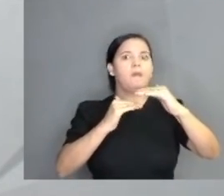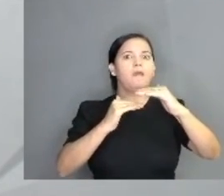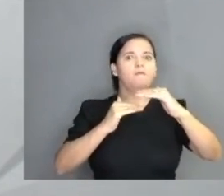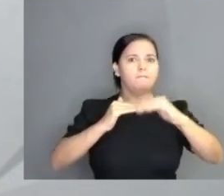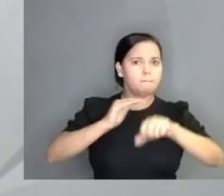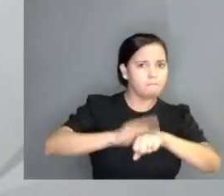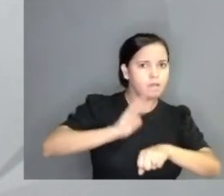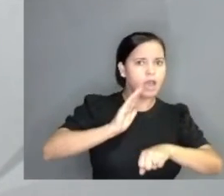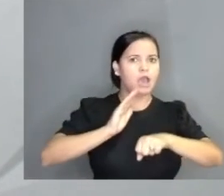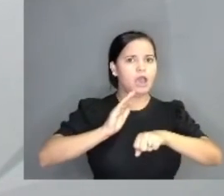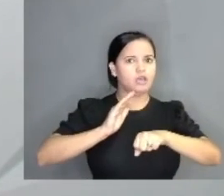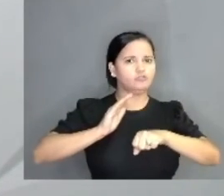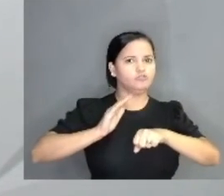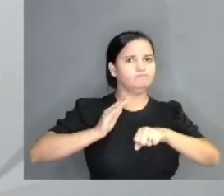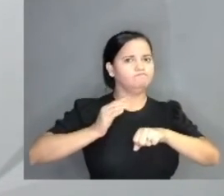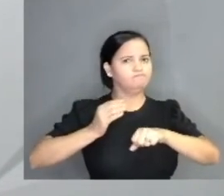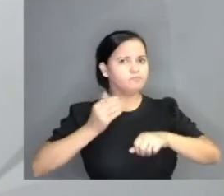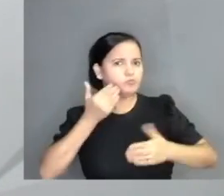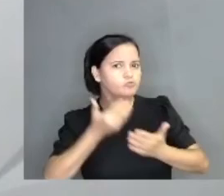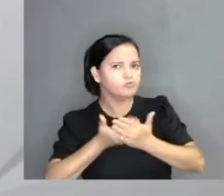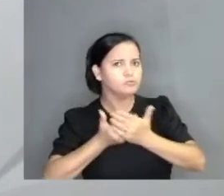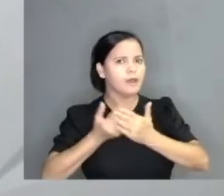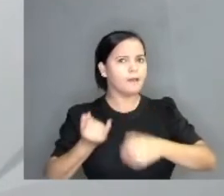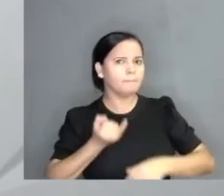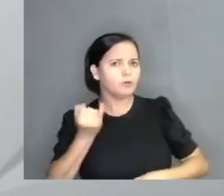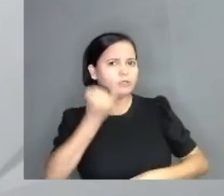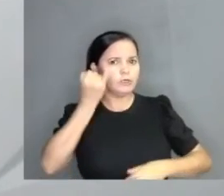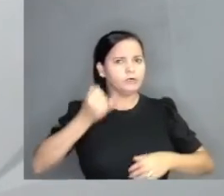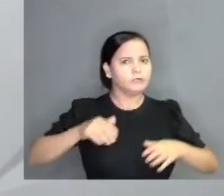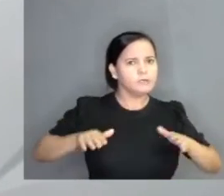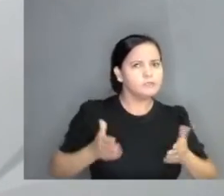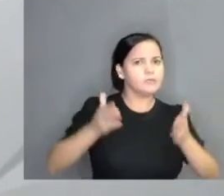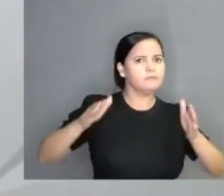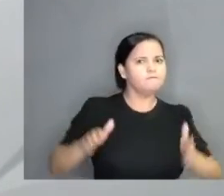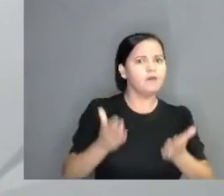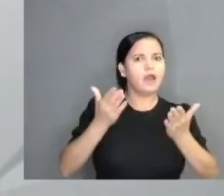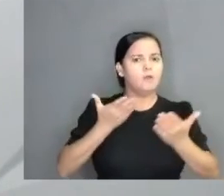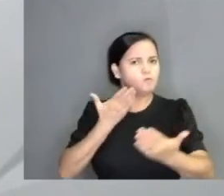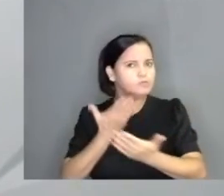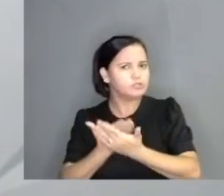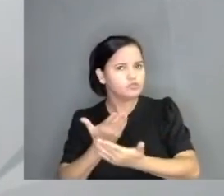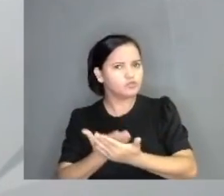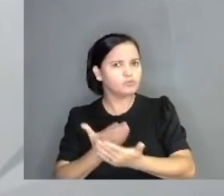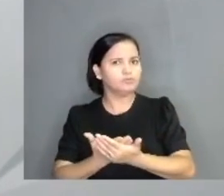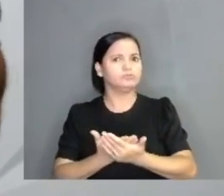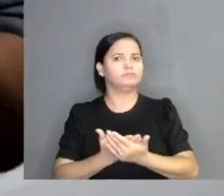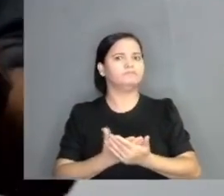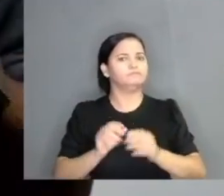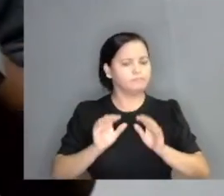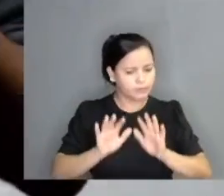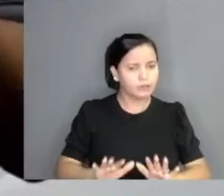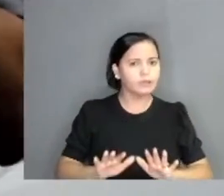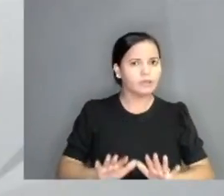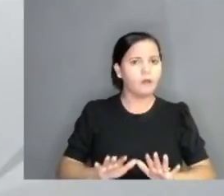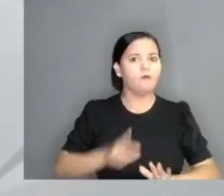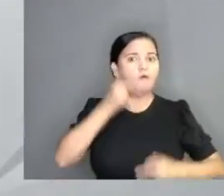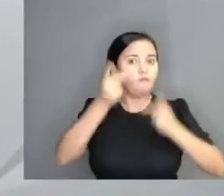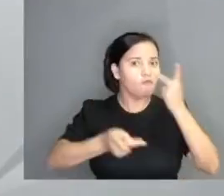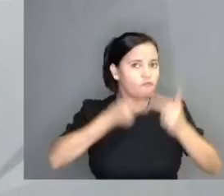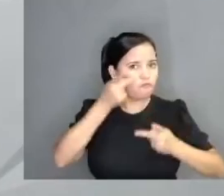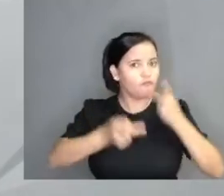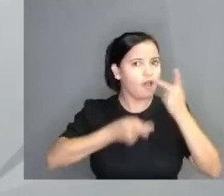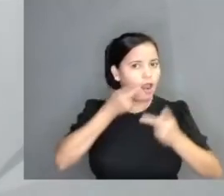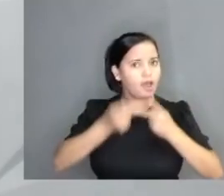ler mais, ele passa a incentivar os estudos. Então, estamos falando de